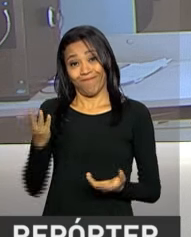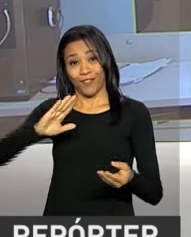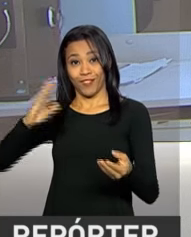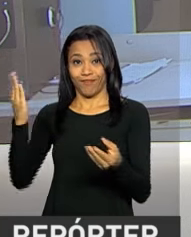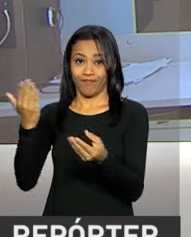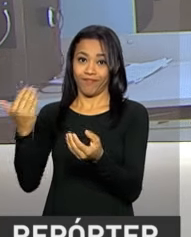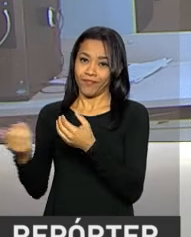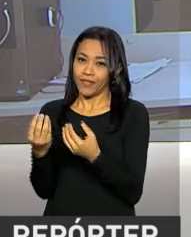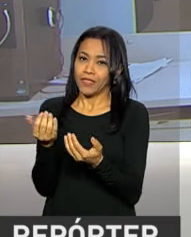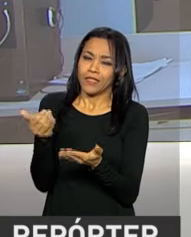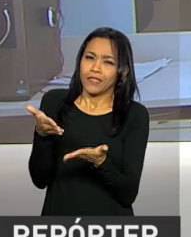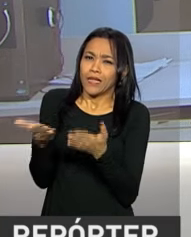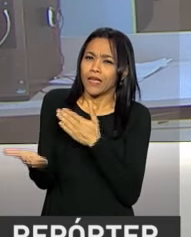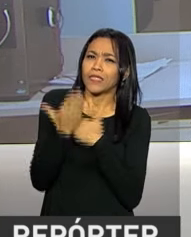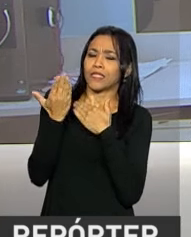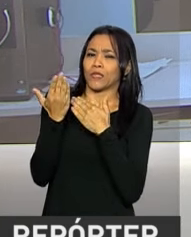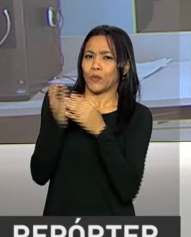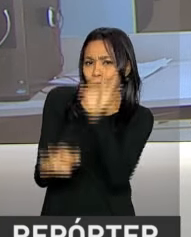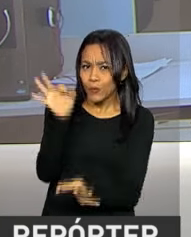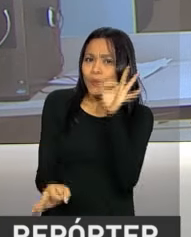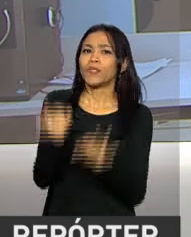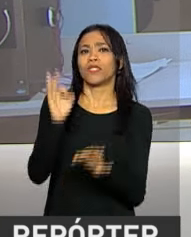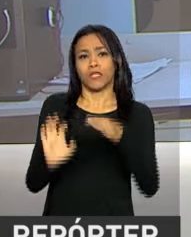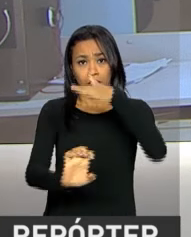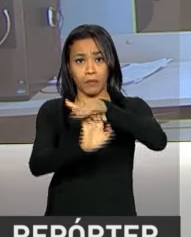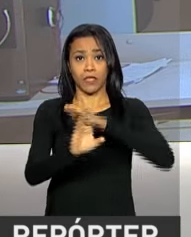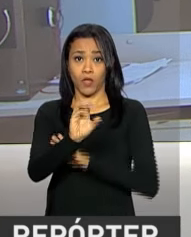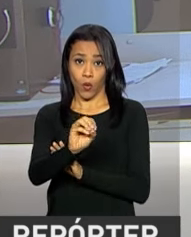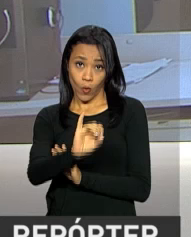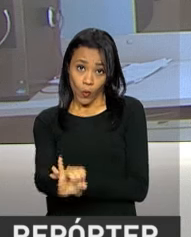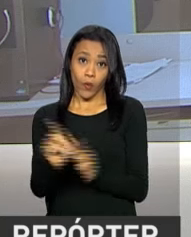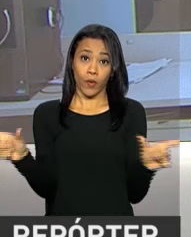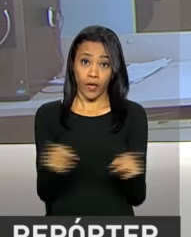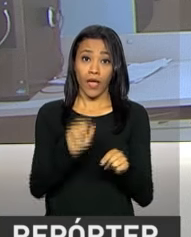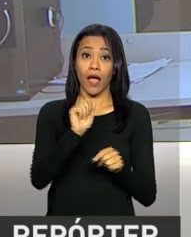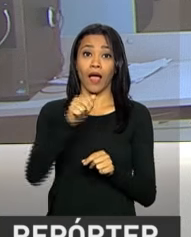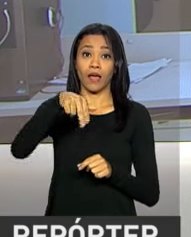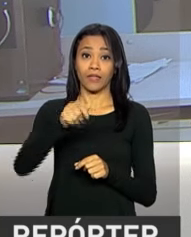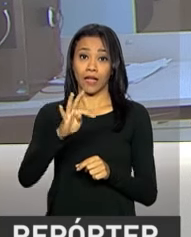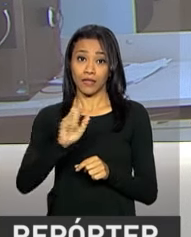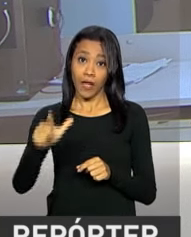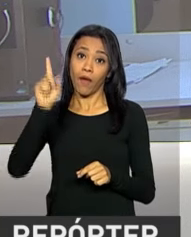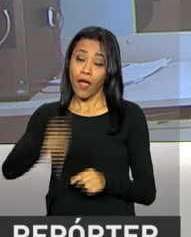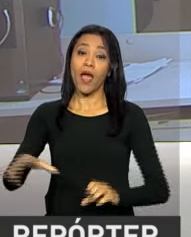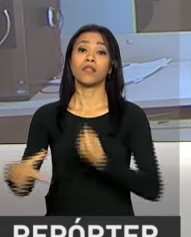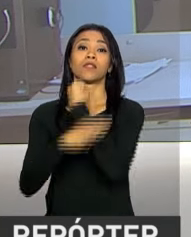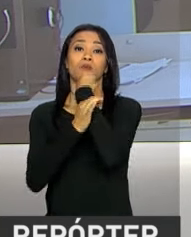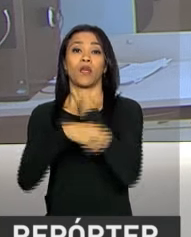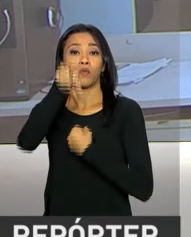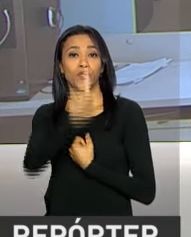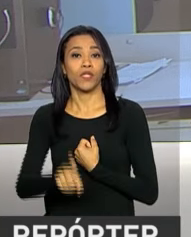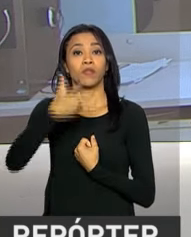empresa de telefonia Oi a principal preocupação da Agência Nacional de telecomunicações é garantir o direito dos